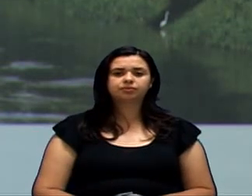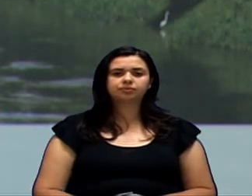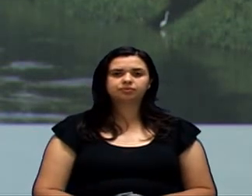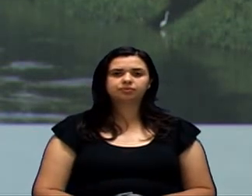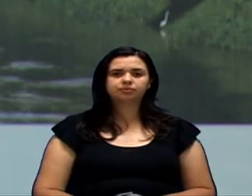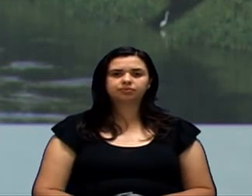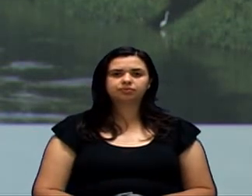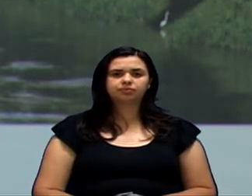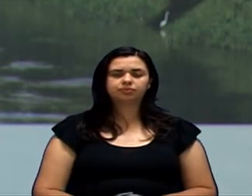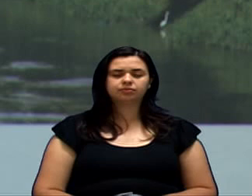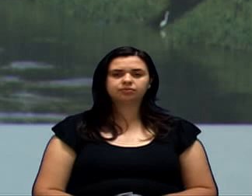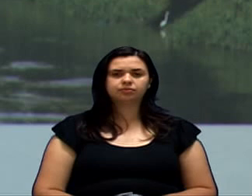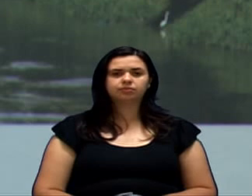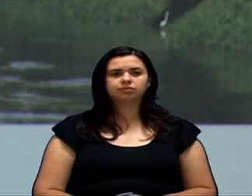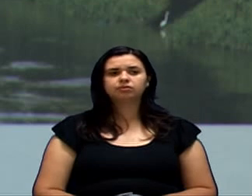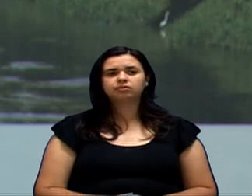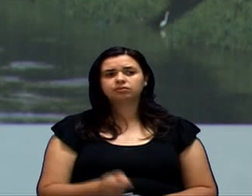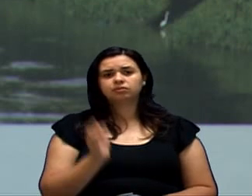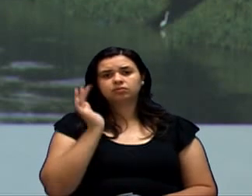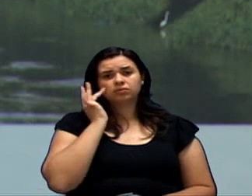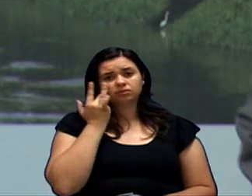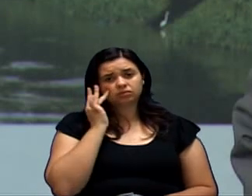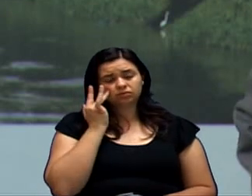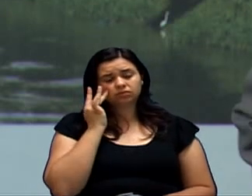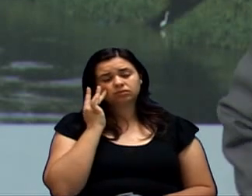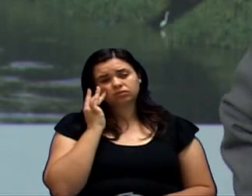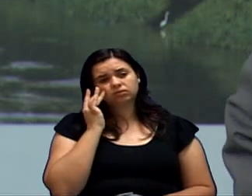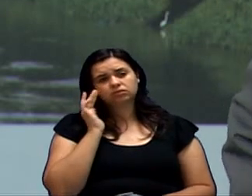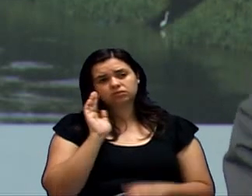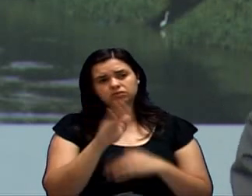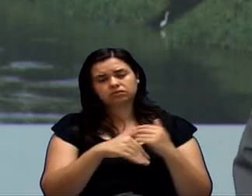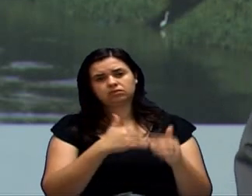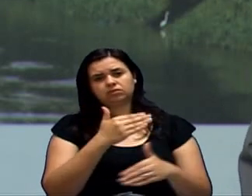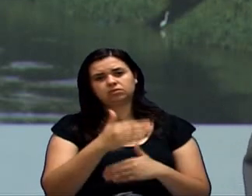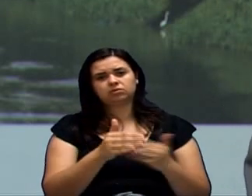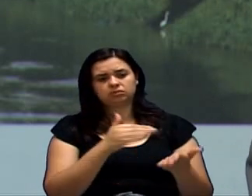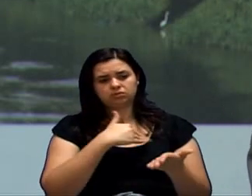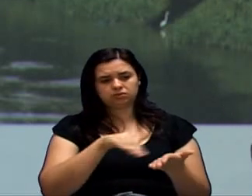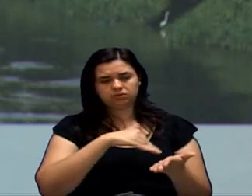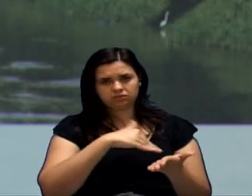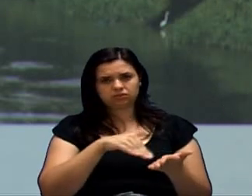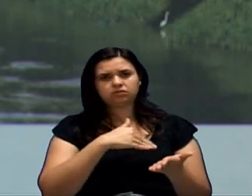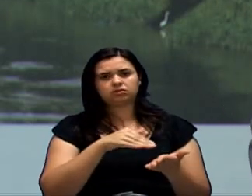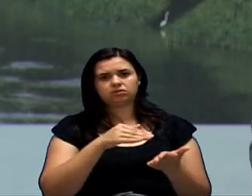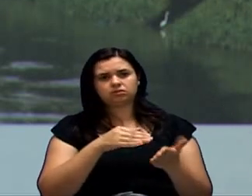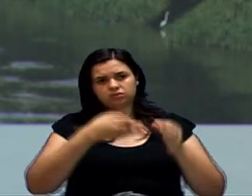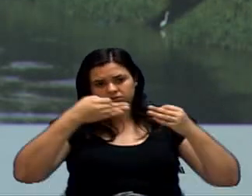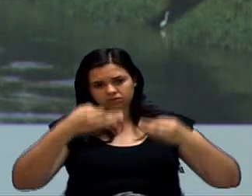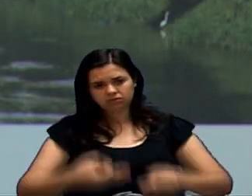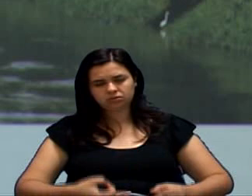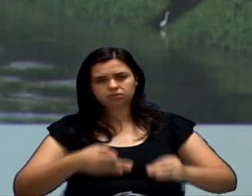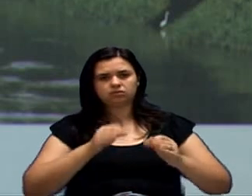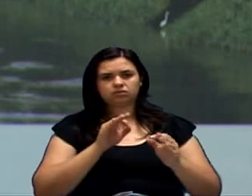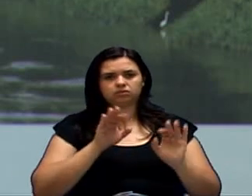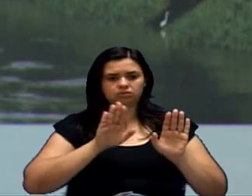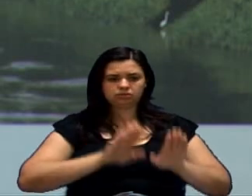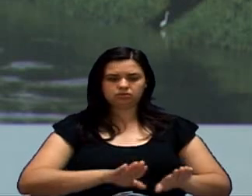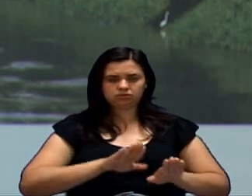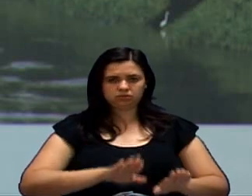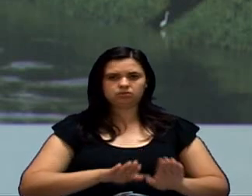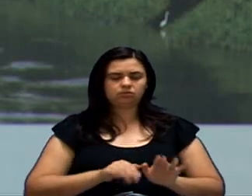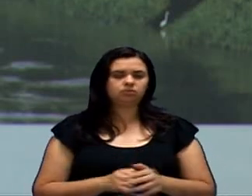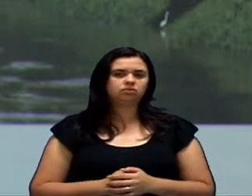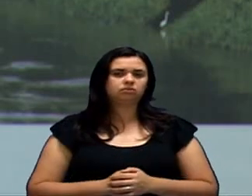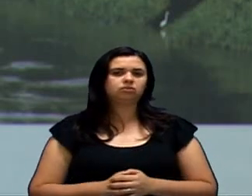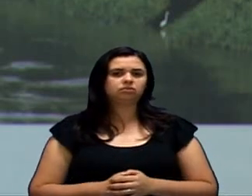É, mas eu creio que logo teremos um secretário, uma secretária de maneira efetiva. Nós já falamos isso, à medida que estava